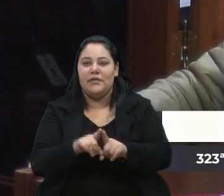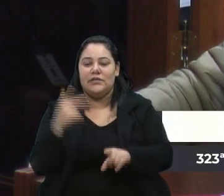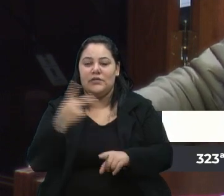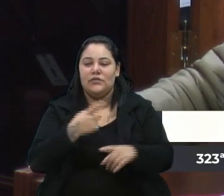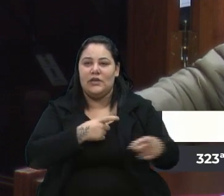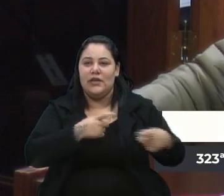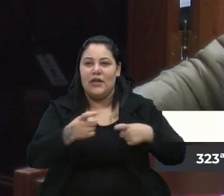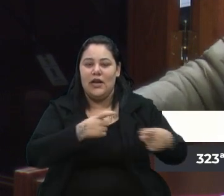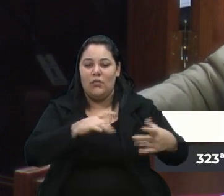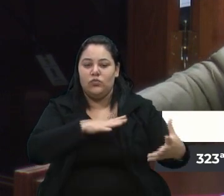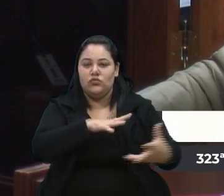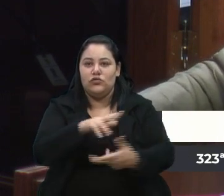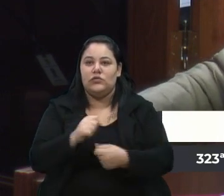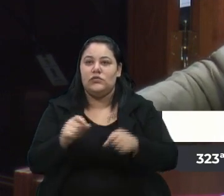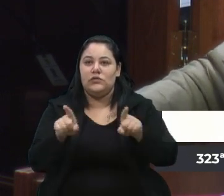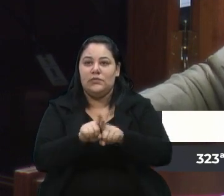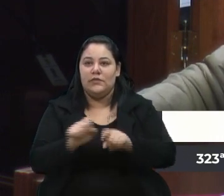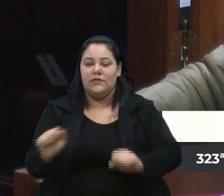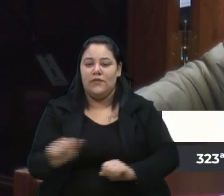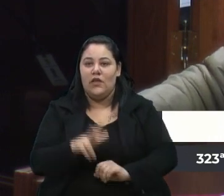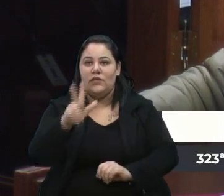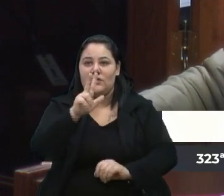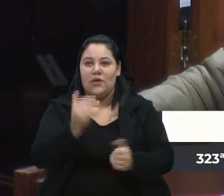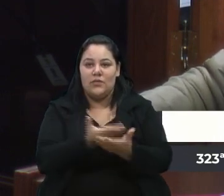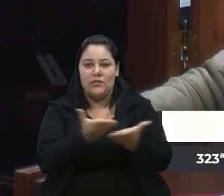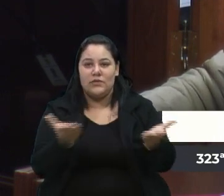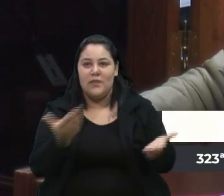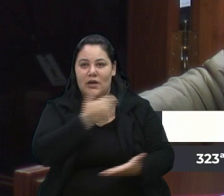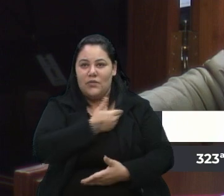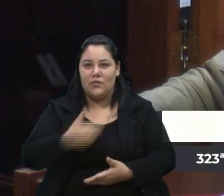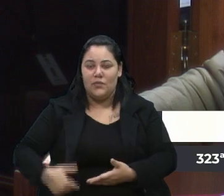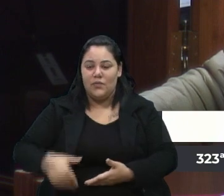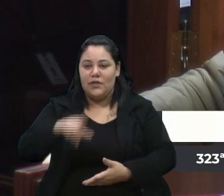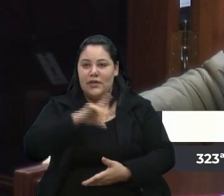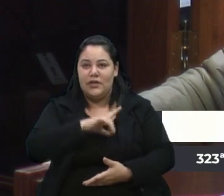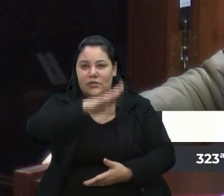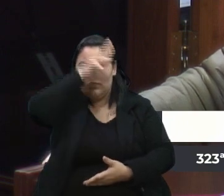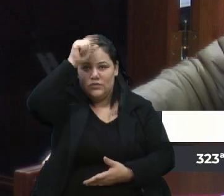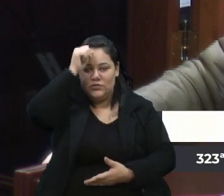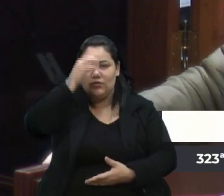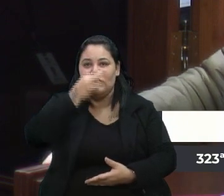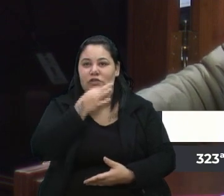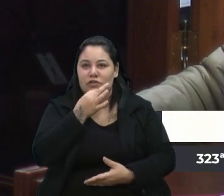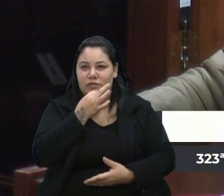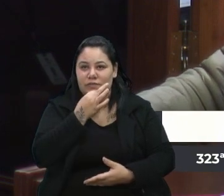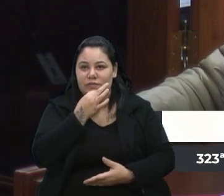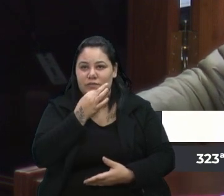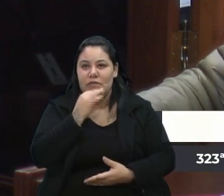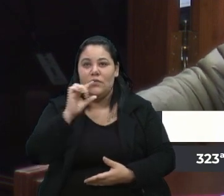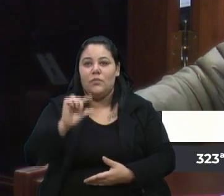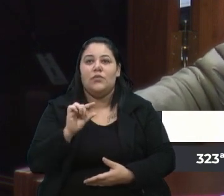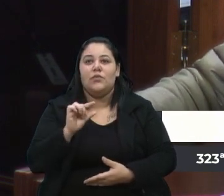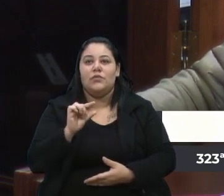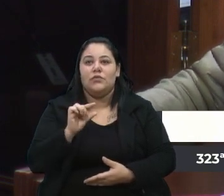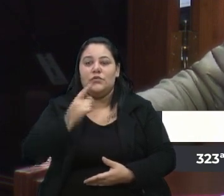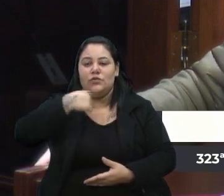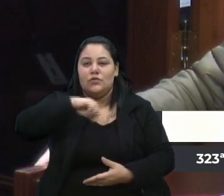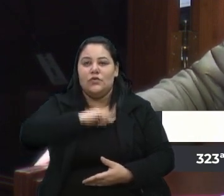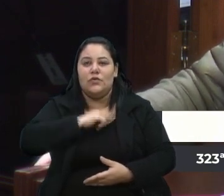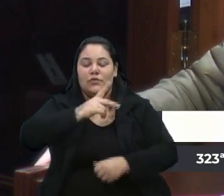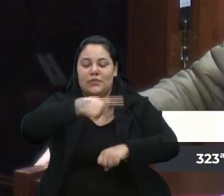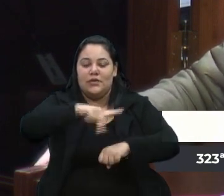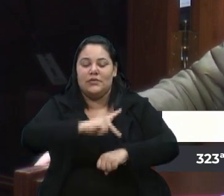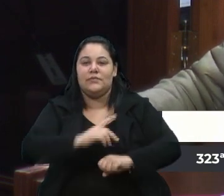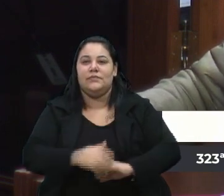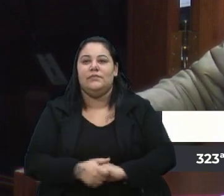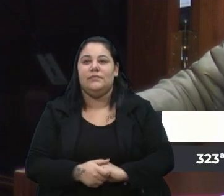para valorizar esse espaço público que tem no Município de Caxias do Sul onde que são poucos no nosso país